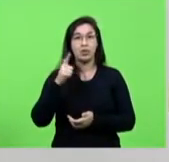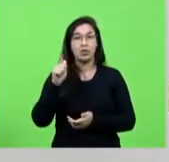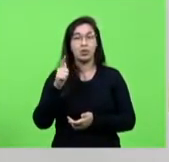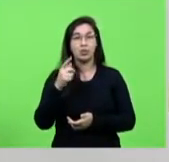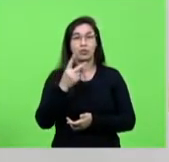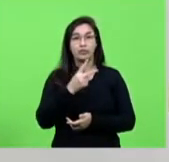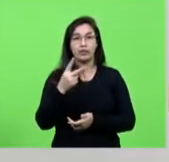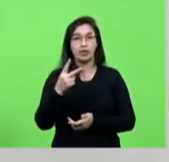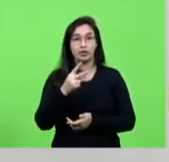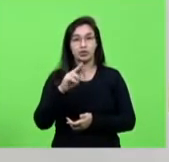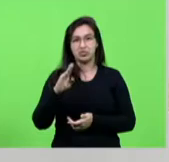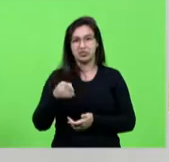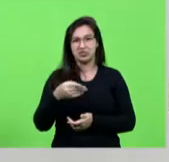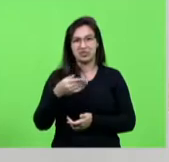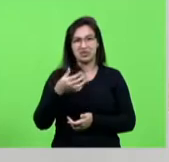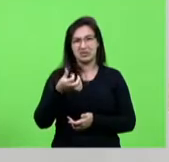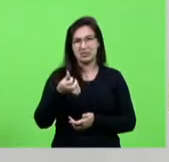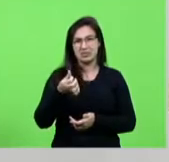22,5% pago pelo SUS,